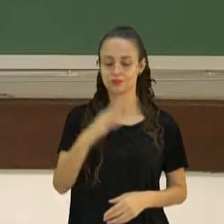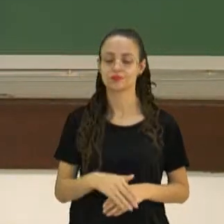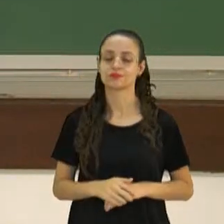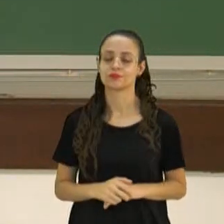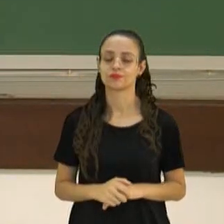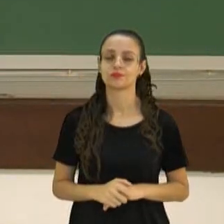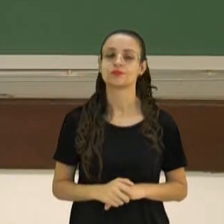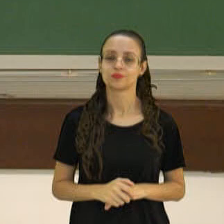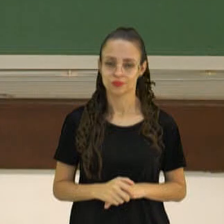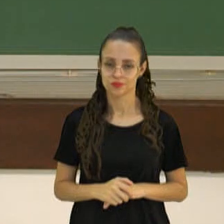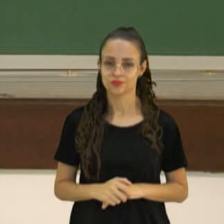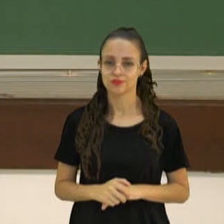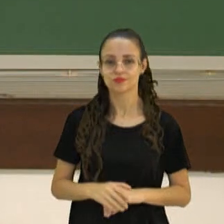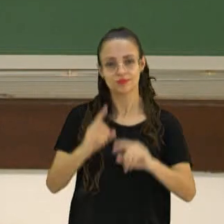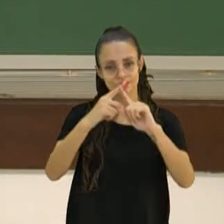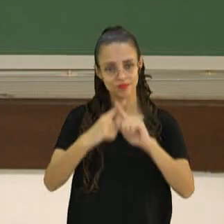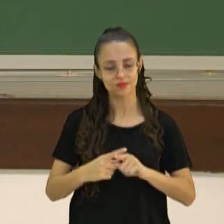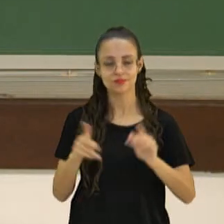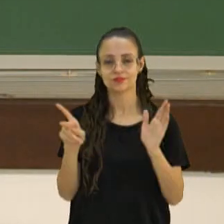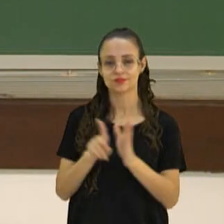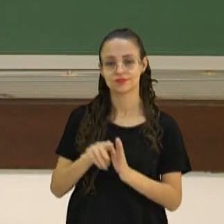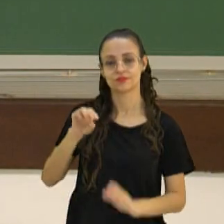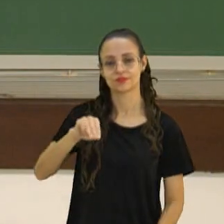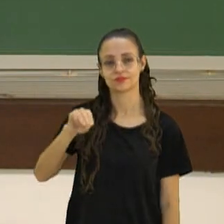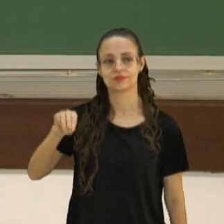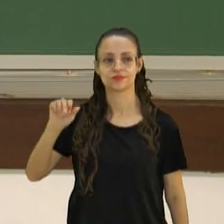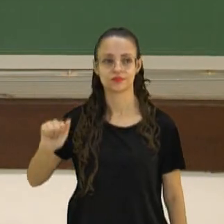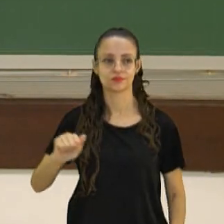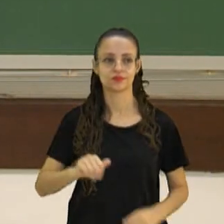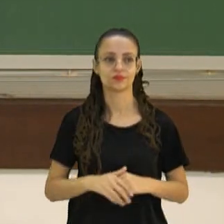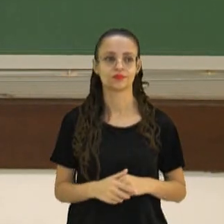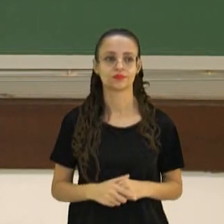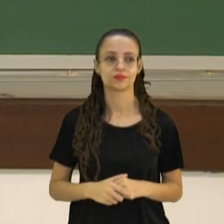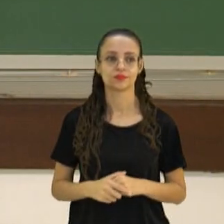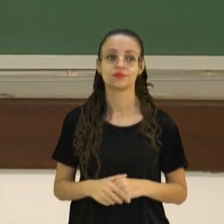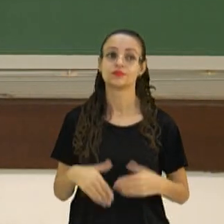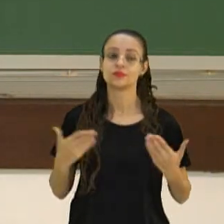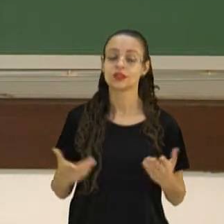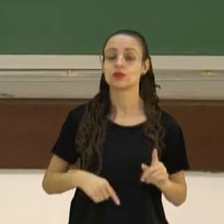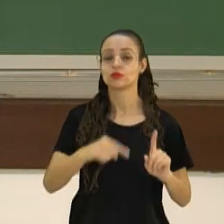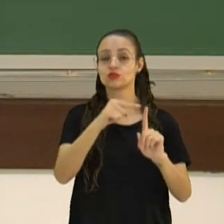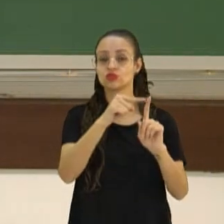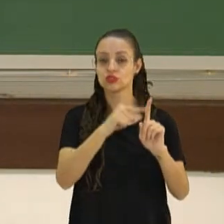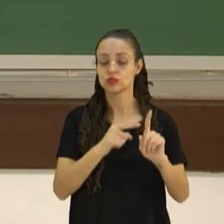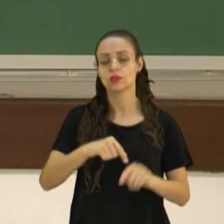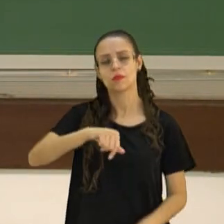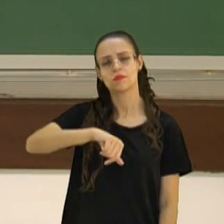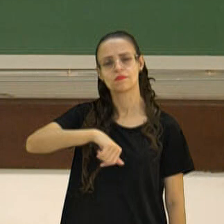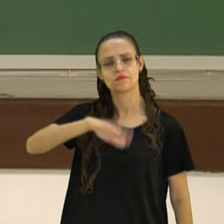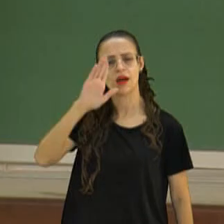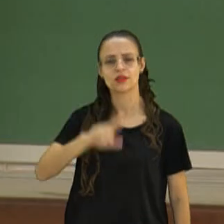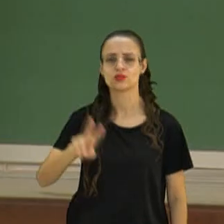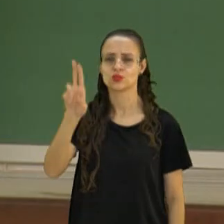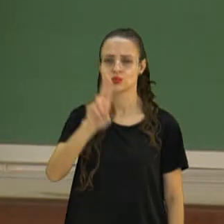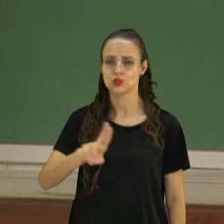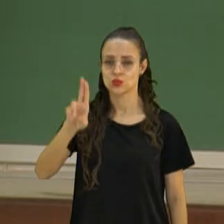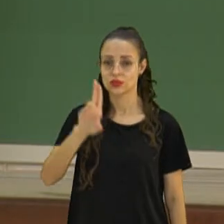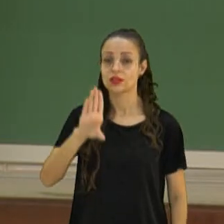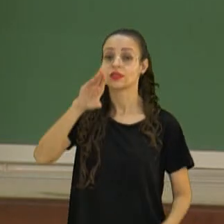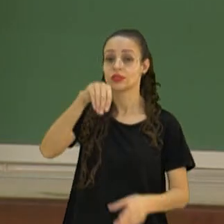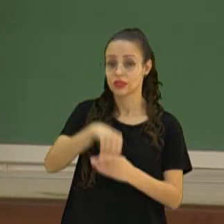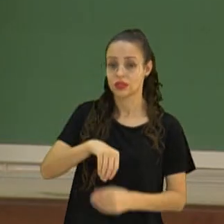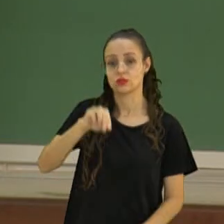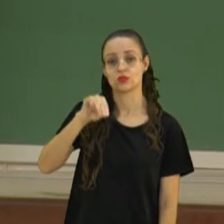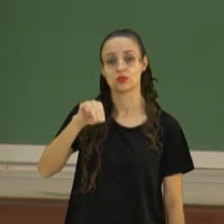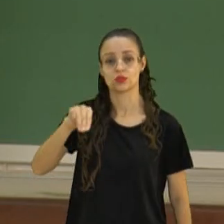3 principais competições de MMA. Então, os estilos mais usados, né? Vamos destacar aqui alguns dos estilos